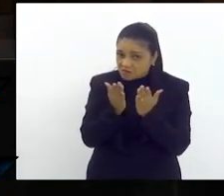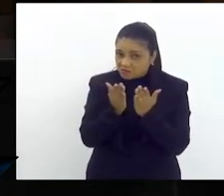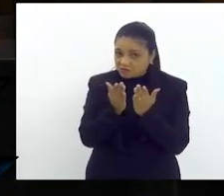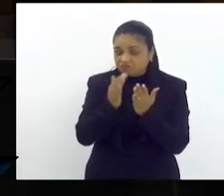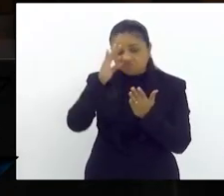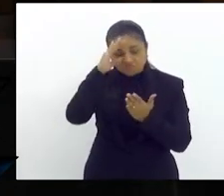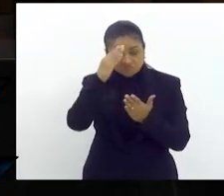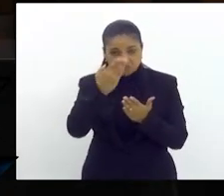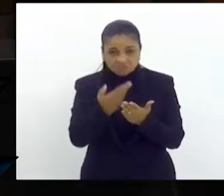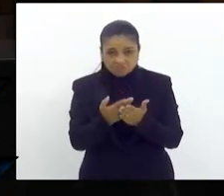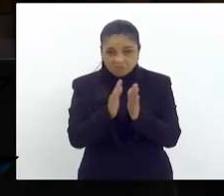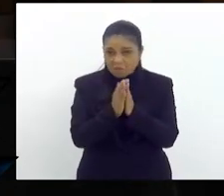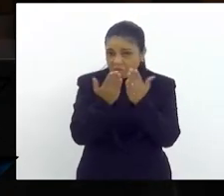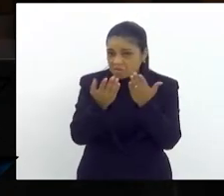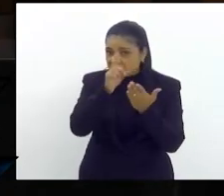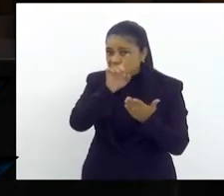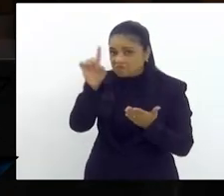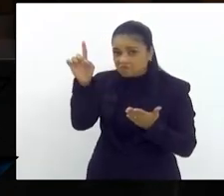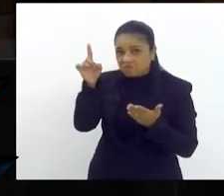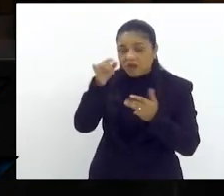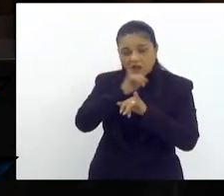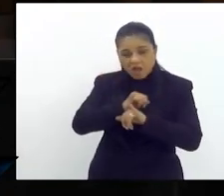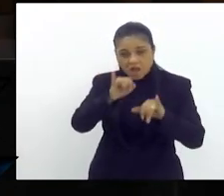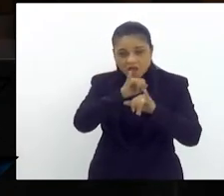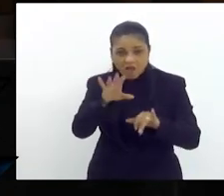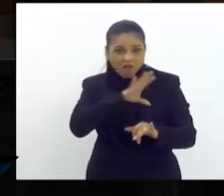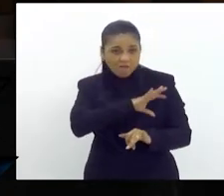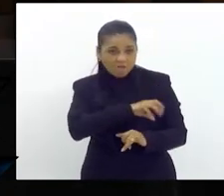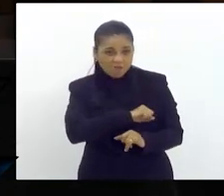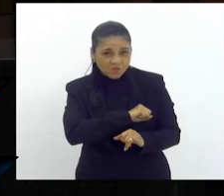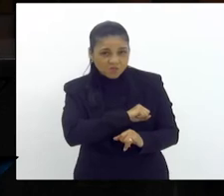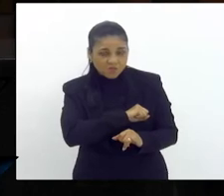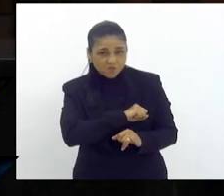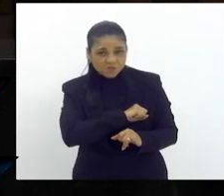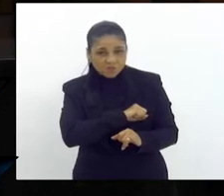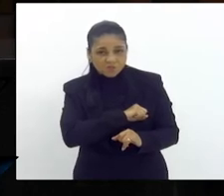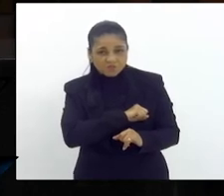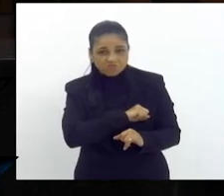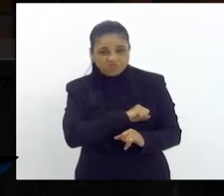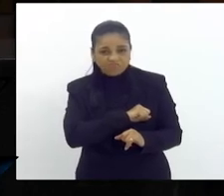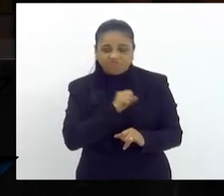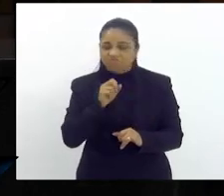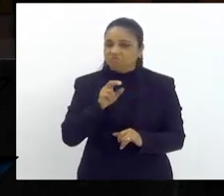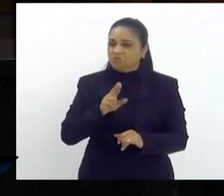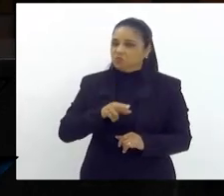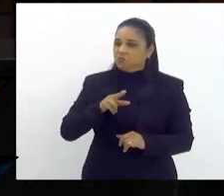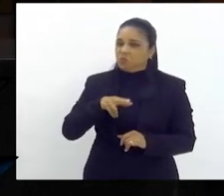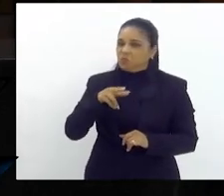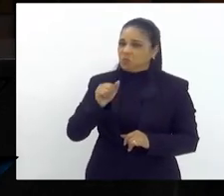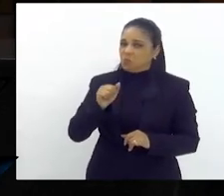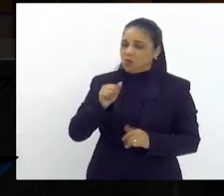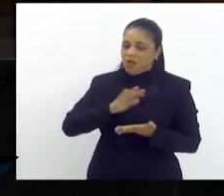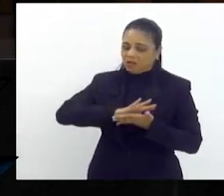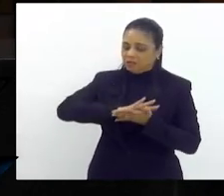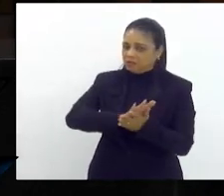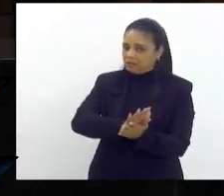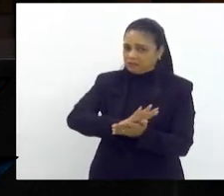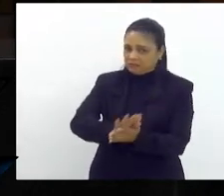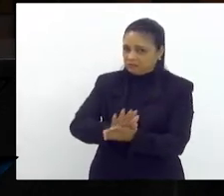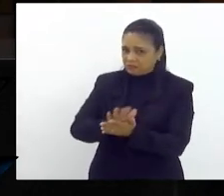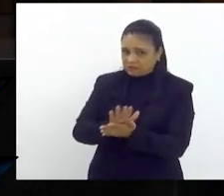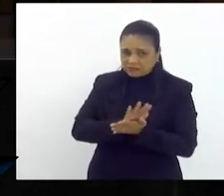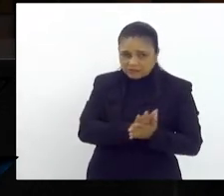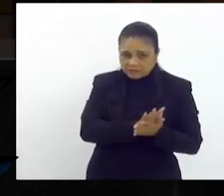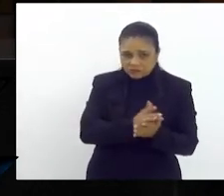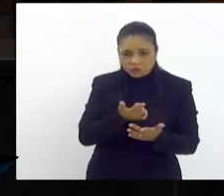crer na palavra de Deus e prega o amor jamais ele fará discriminação de